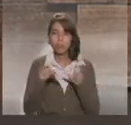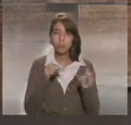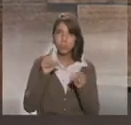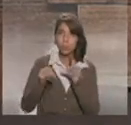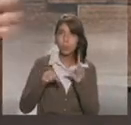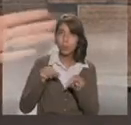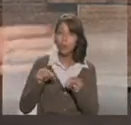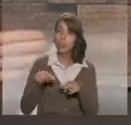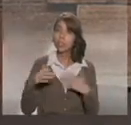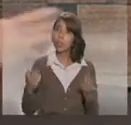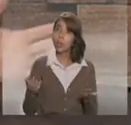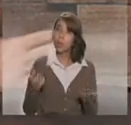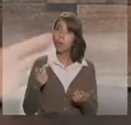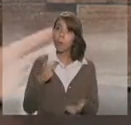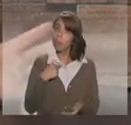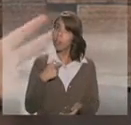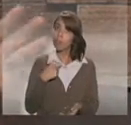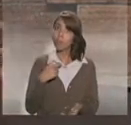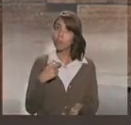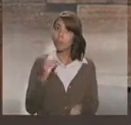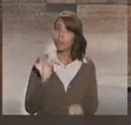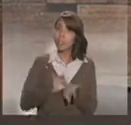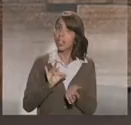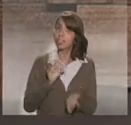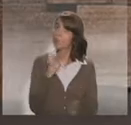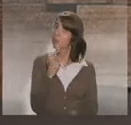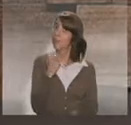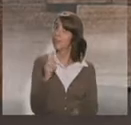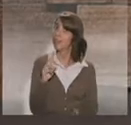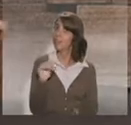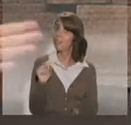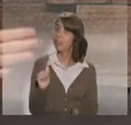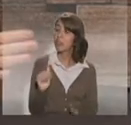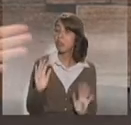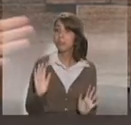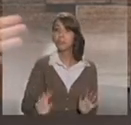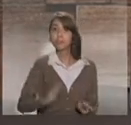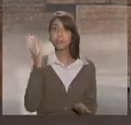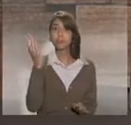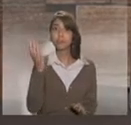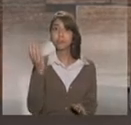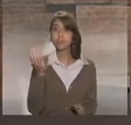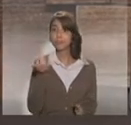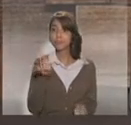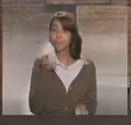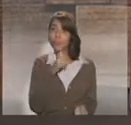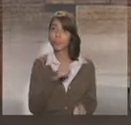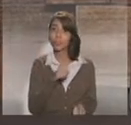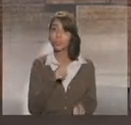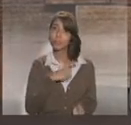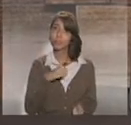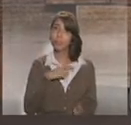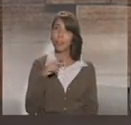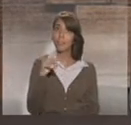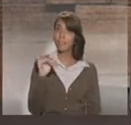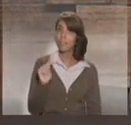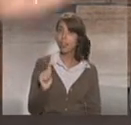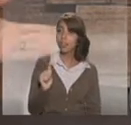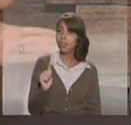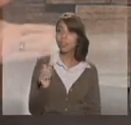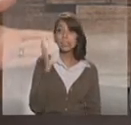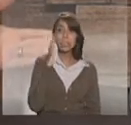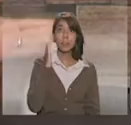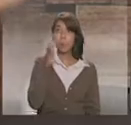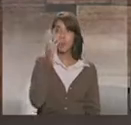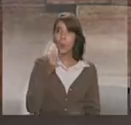tal então teoricamente não eu não teria essa vaga mas por algum motivo tinha uma vaga sobrando como as pessoas não param nunca procura